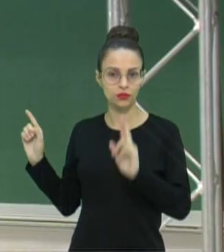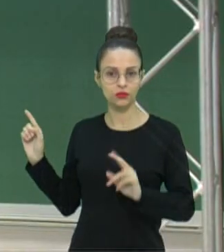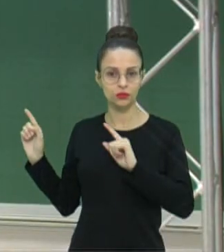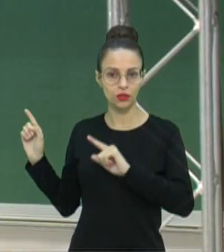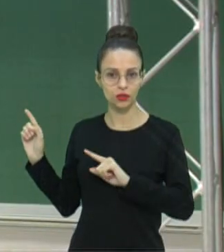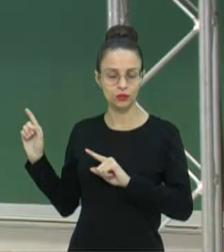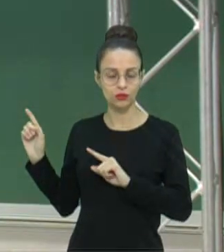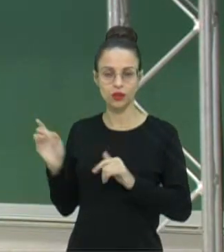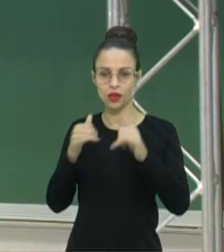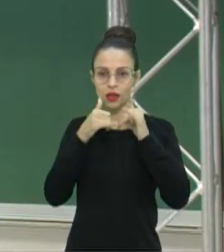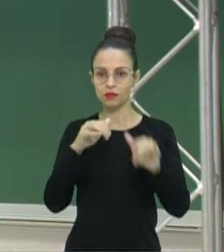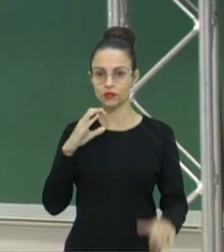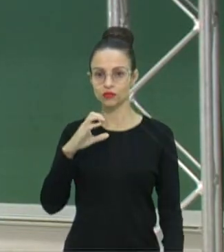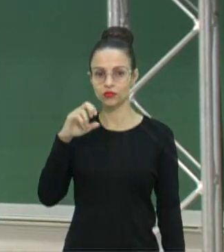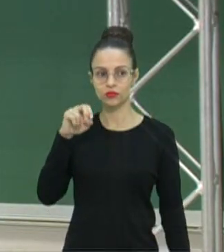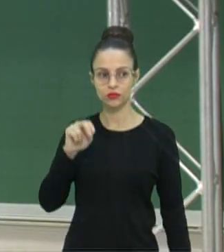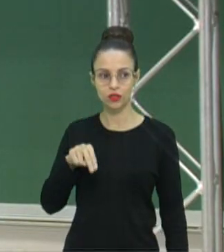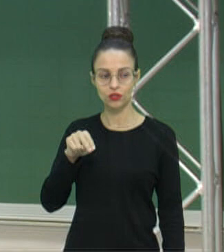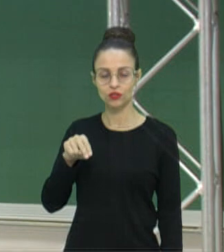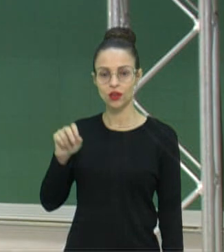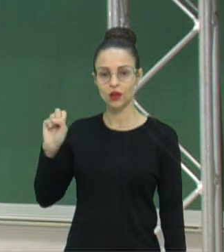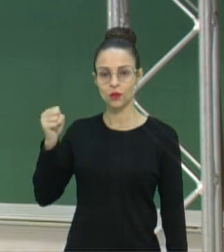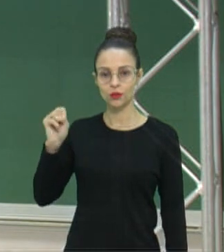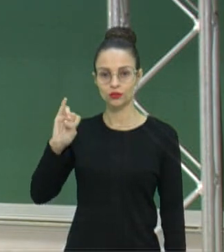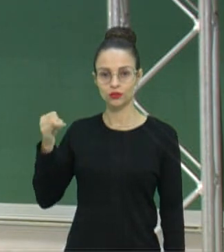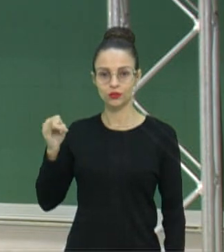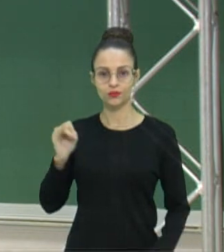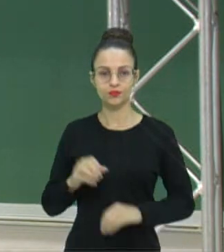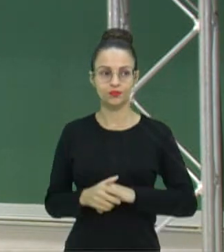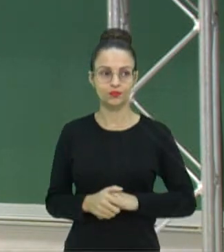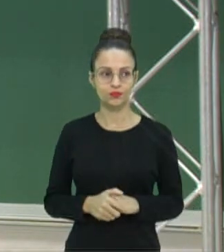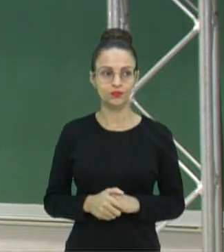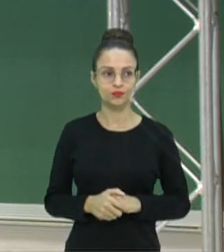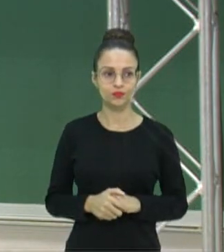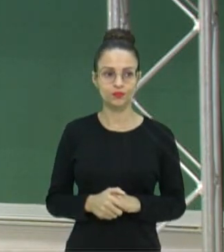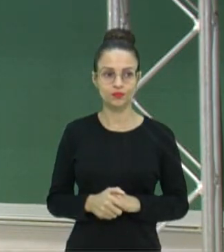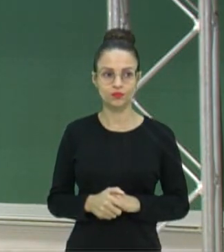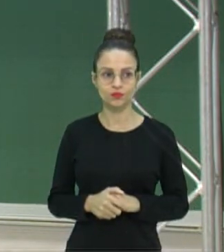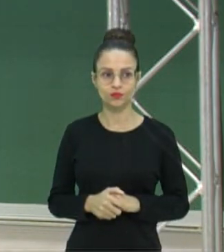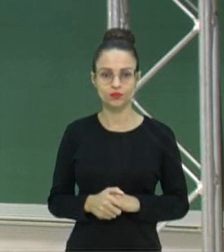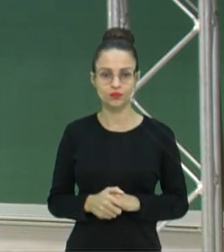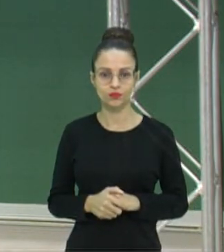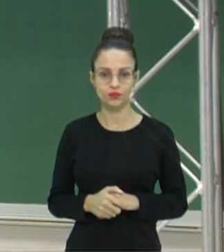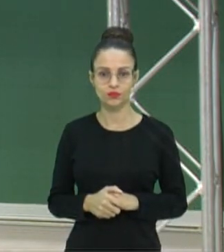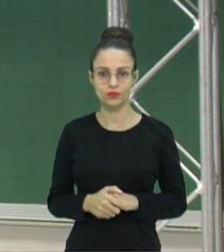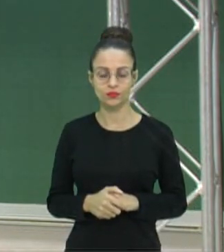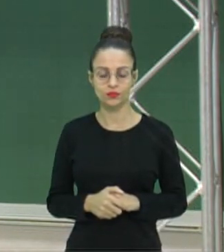energia cinética, é igual a 8 joules. Bem,